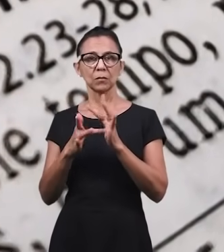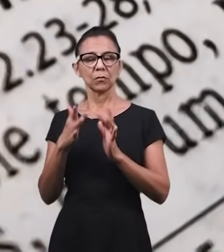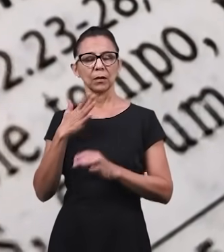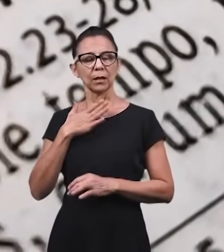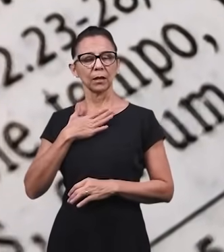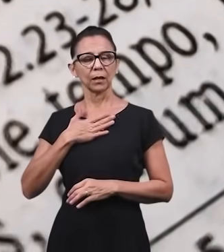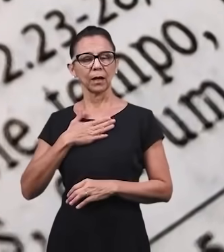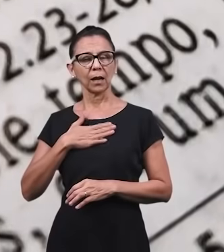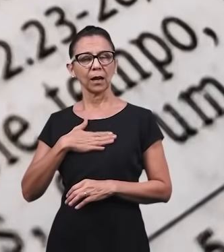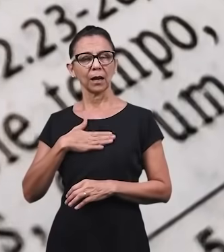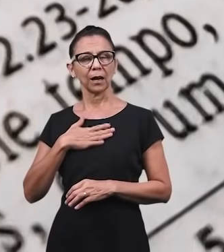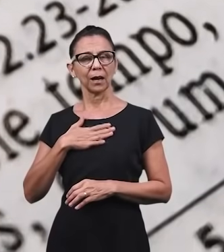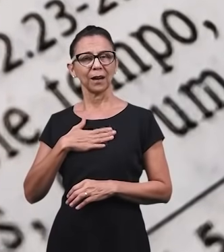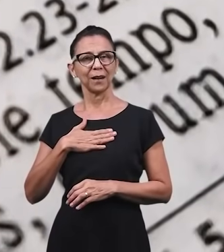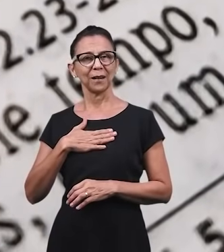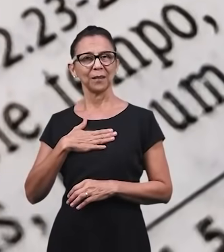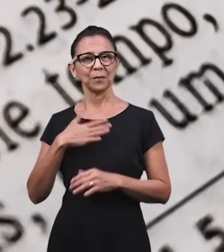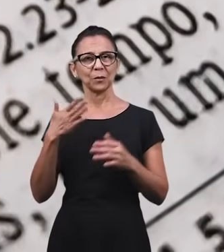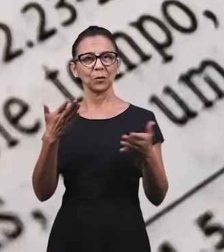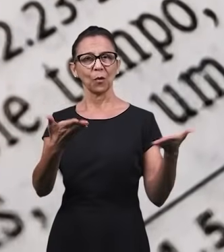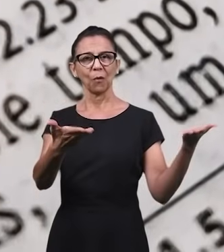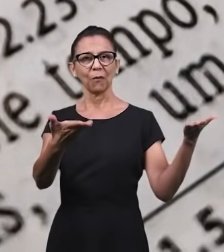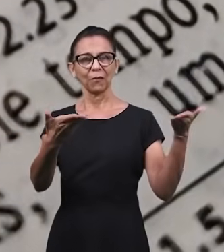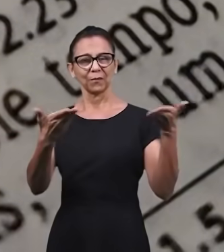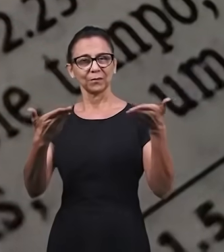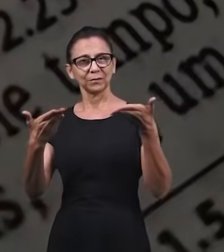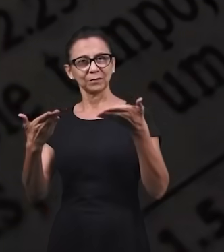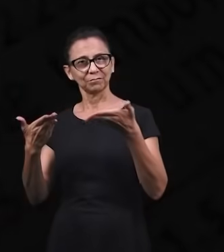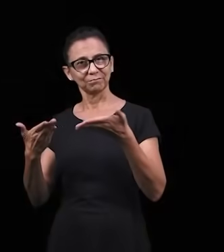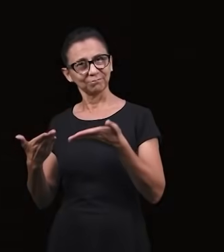Jesus está chamando.